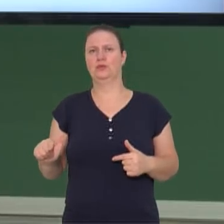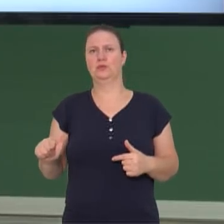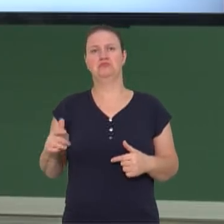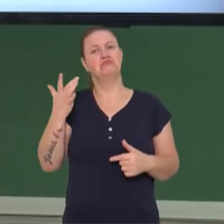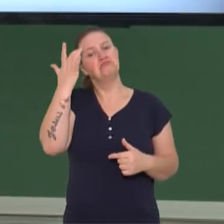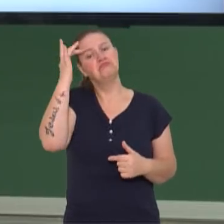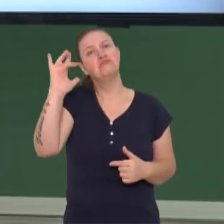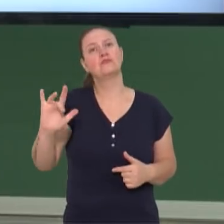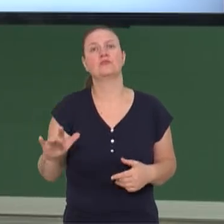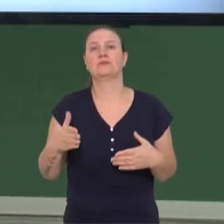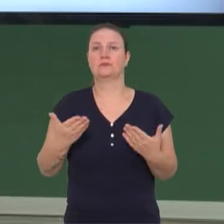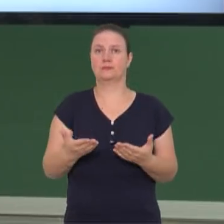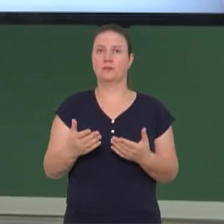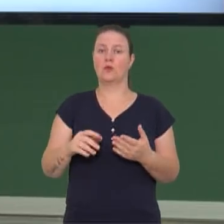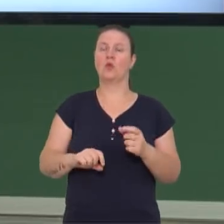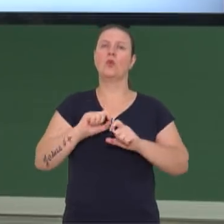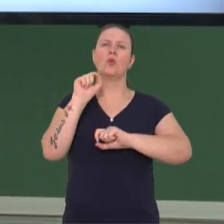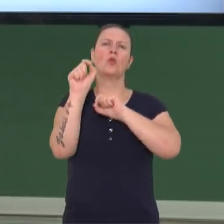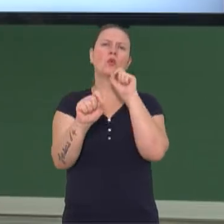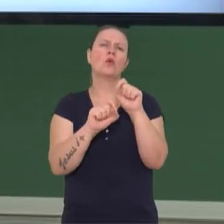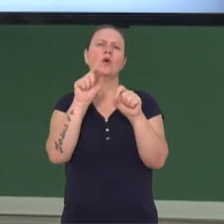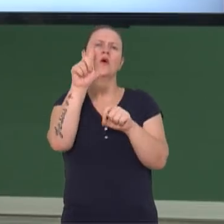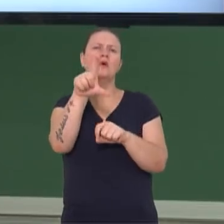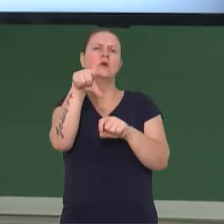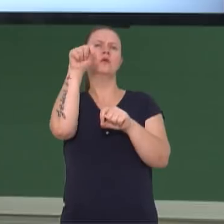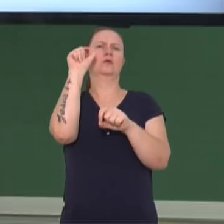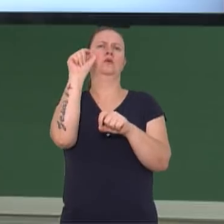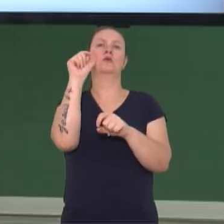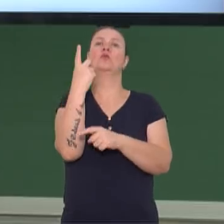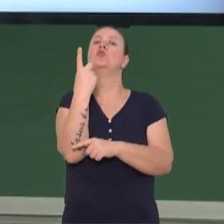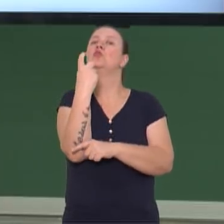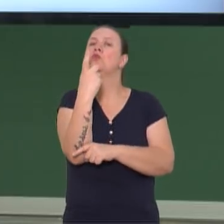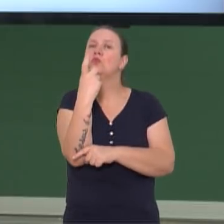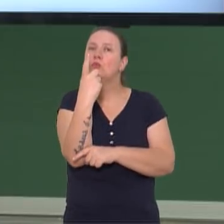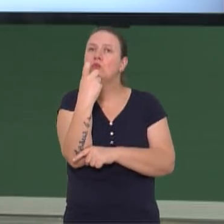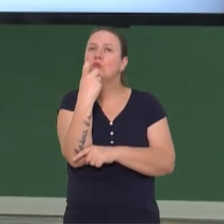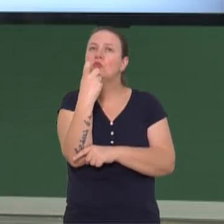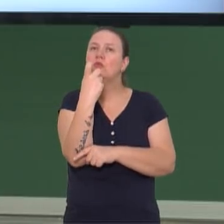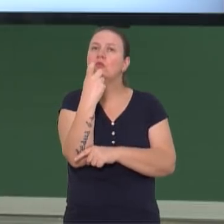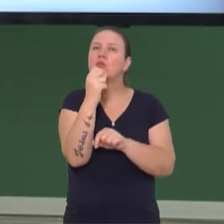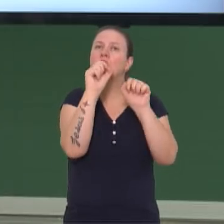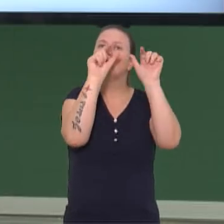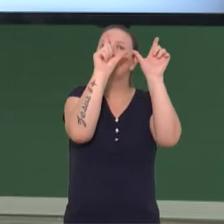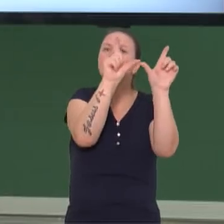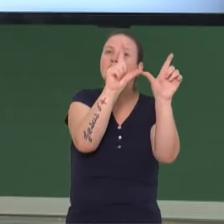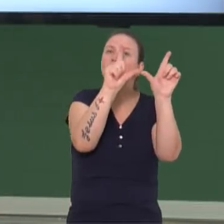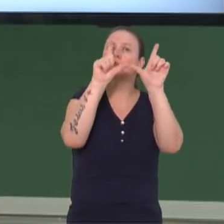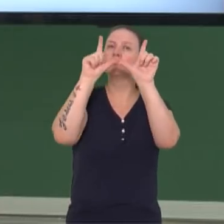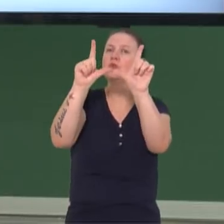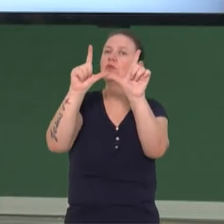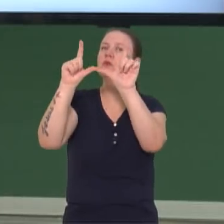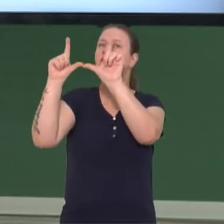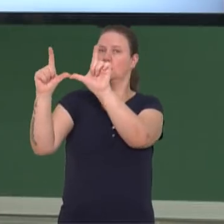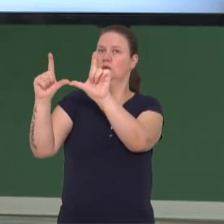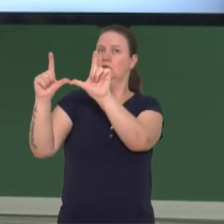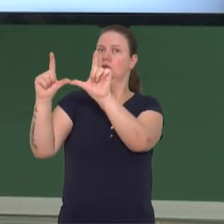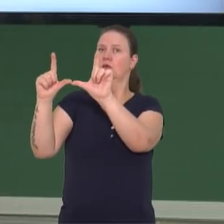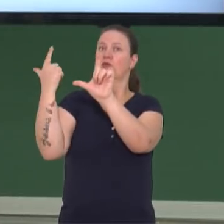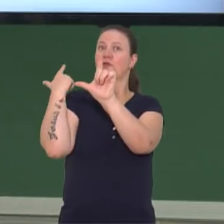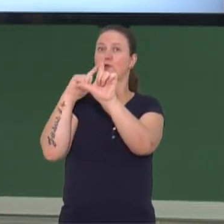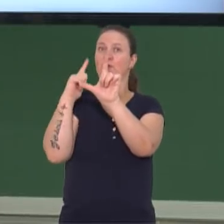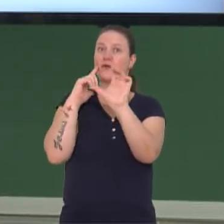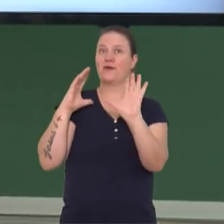desconhecidos ali. Qual é o único conjunto de 3 números ali que eu